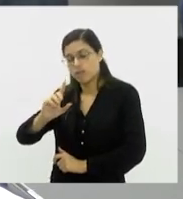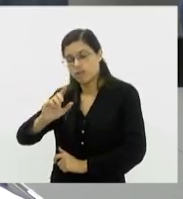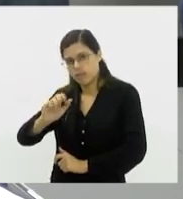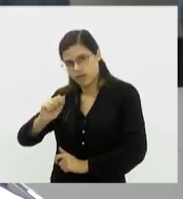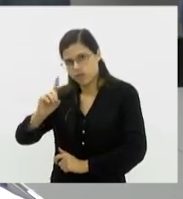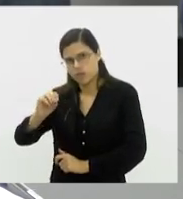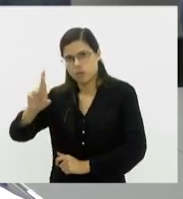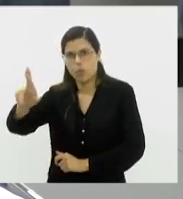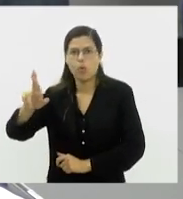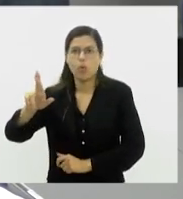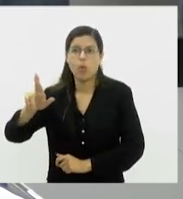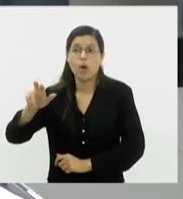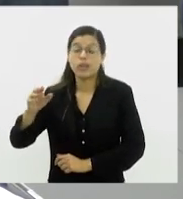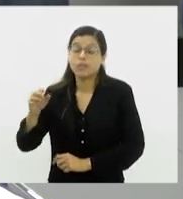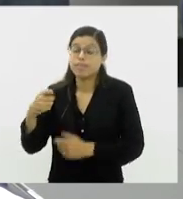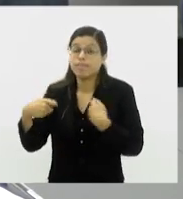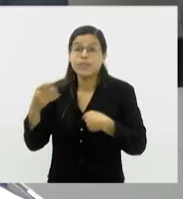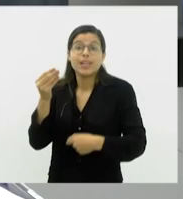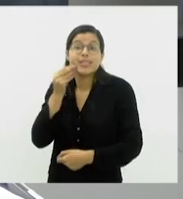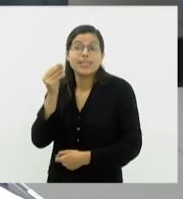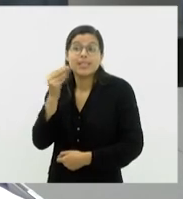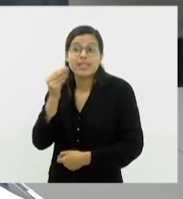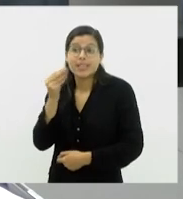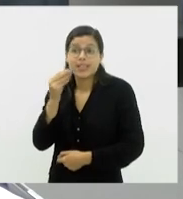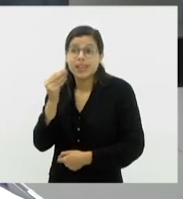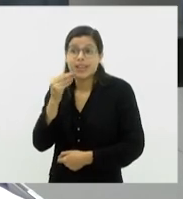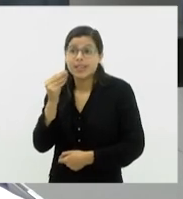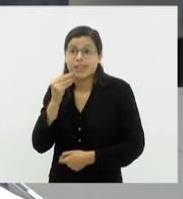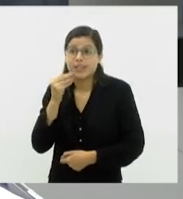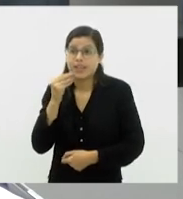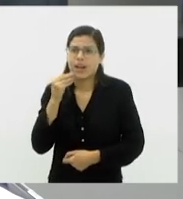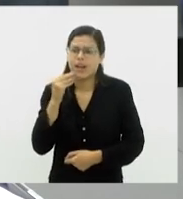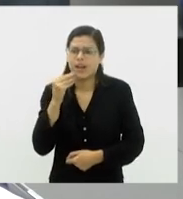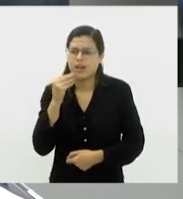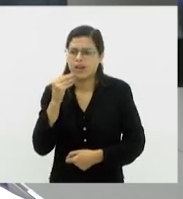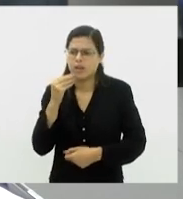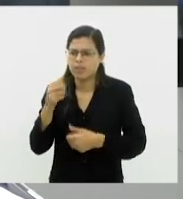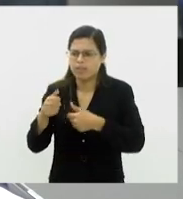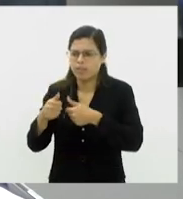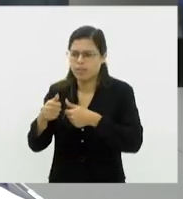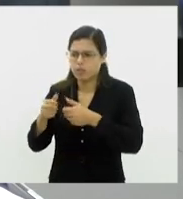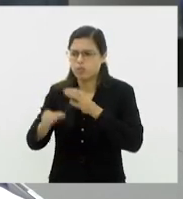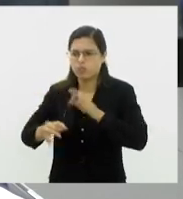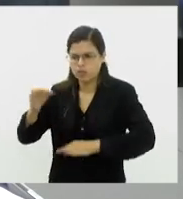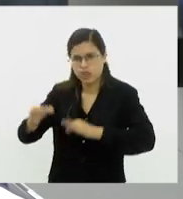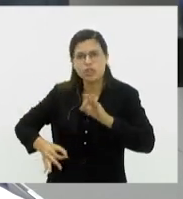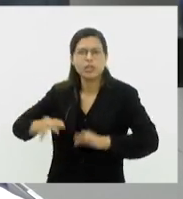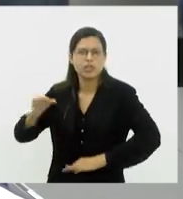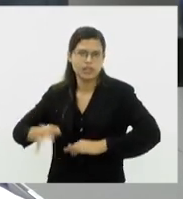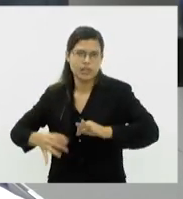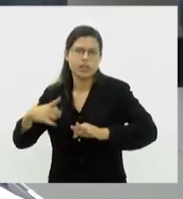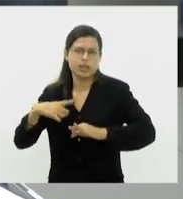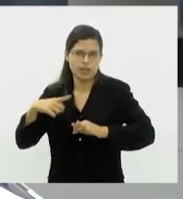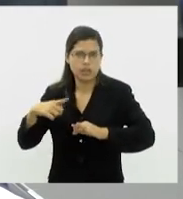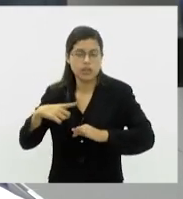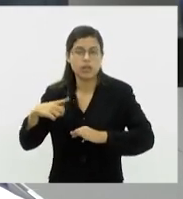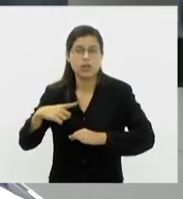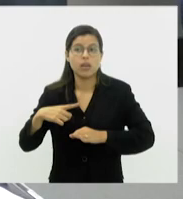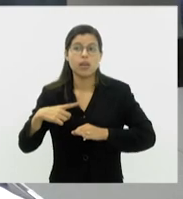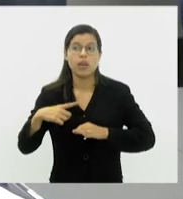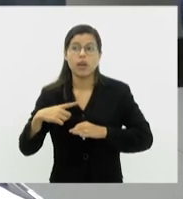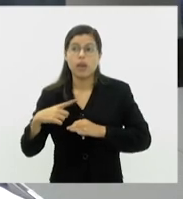gente tem que tentar o máximo não ter injustiça podem me bater pode falar o que quiser sou polêmico mesmo mas uma coisa é fato